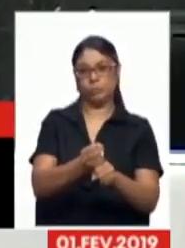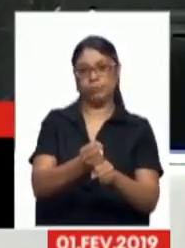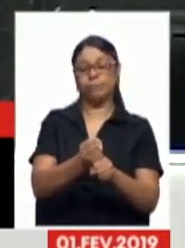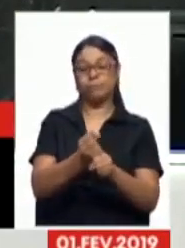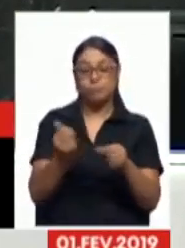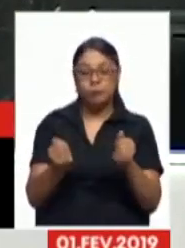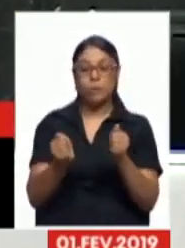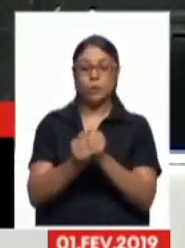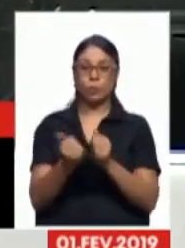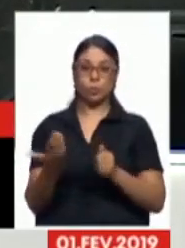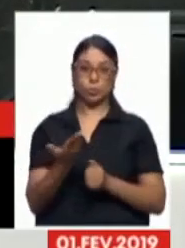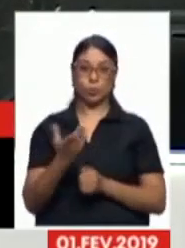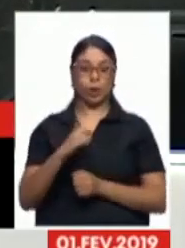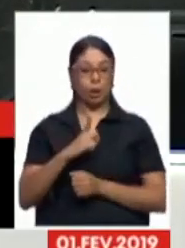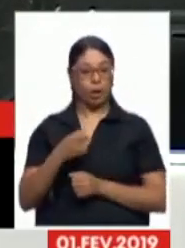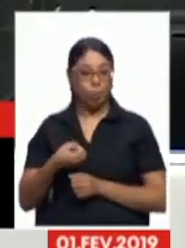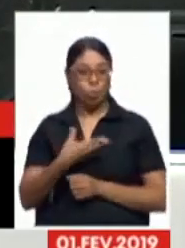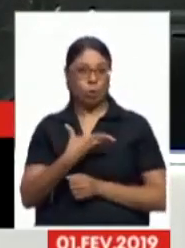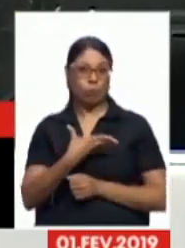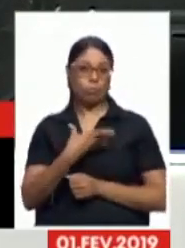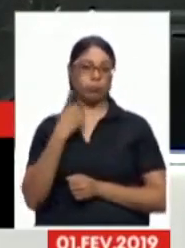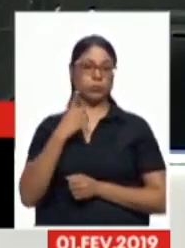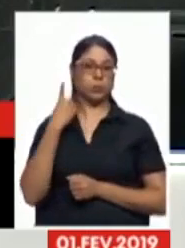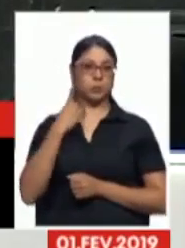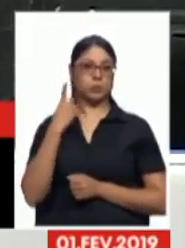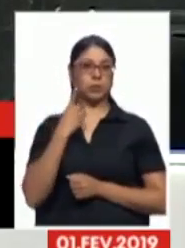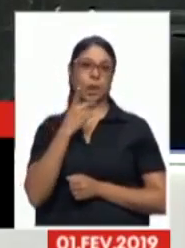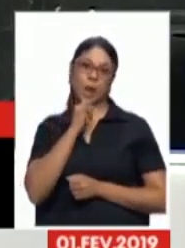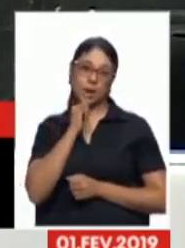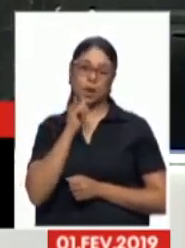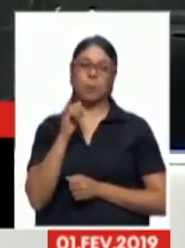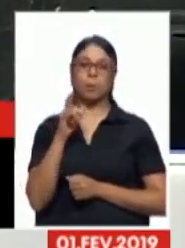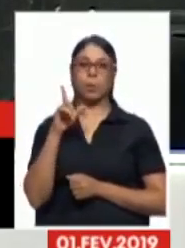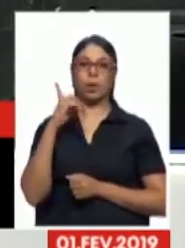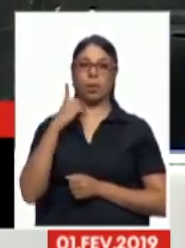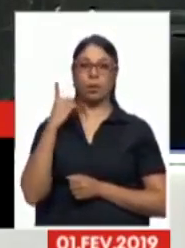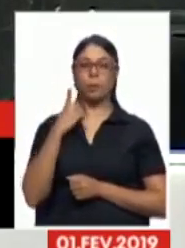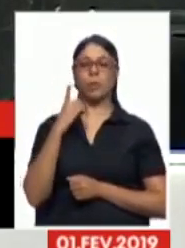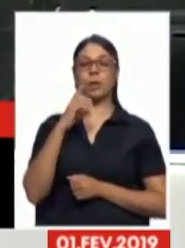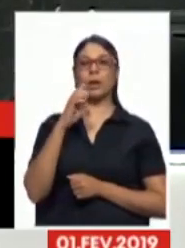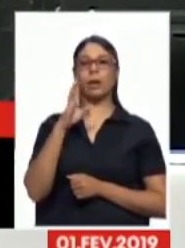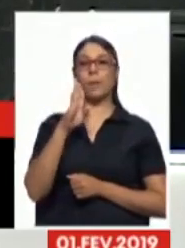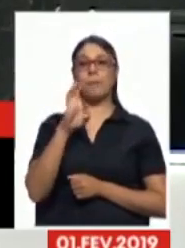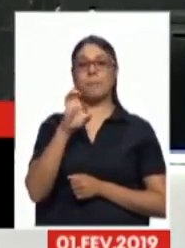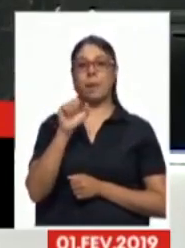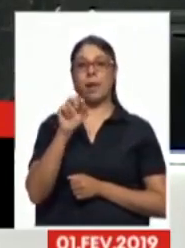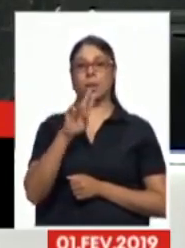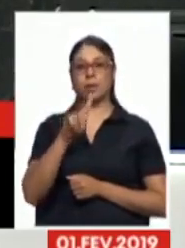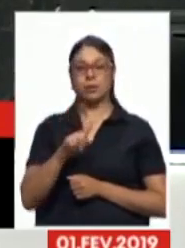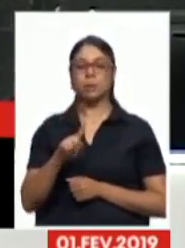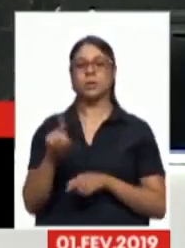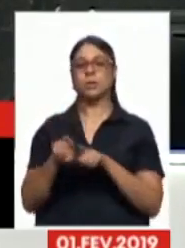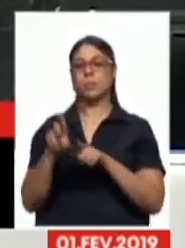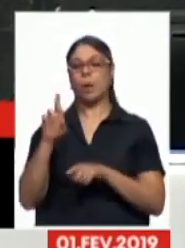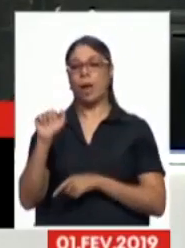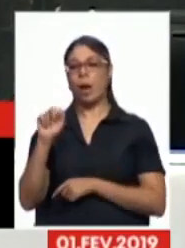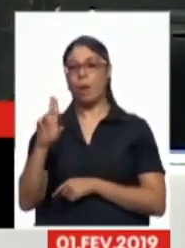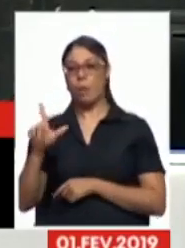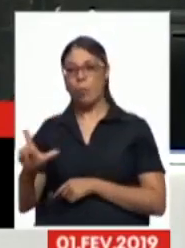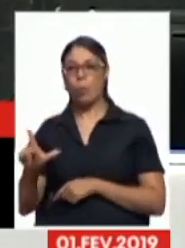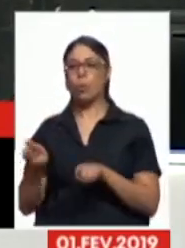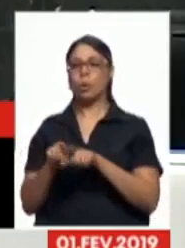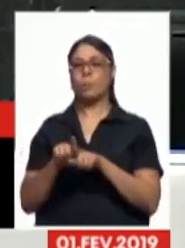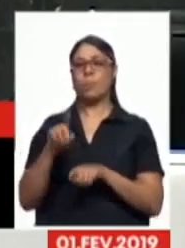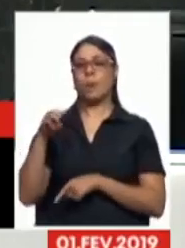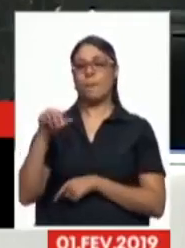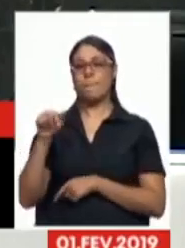juntam novos colegas, como a deputada Beatriz Siqueira, o deputado Raul Belém, o deputado Mauro Tramonte,